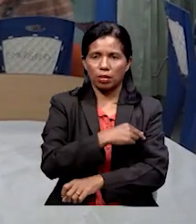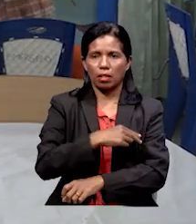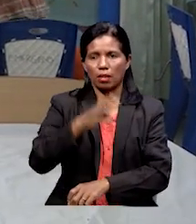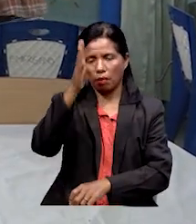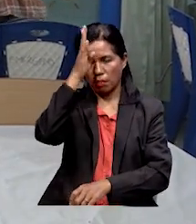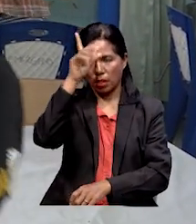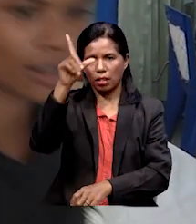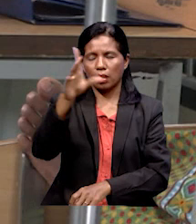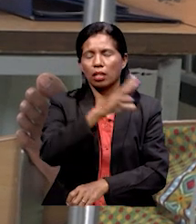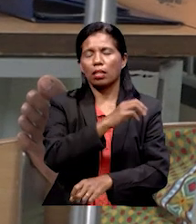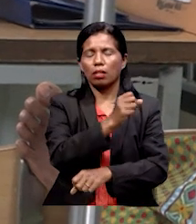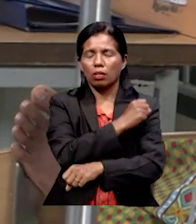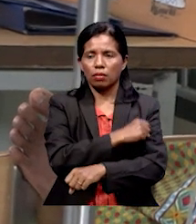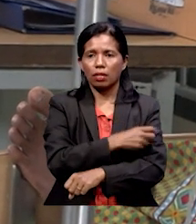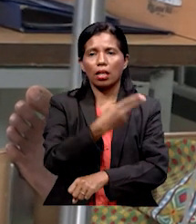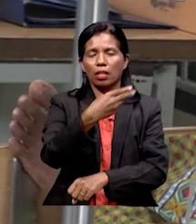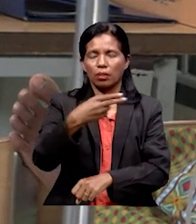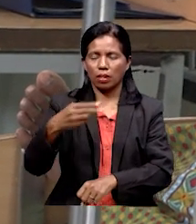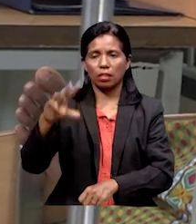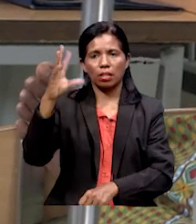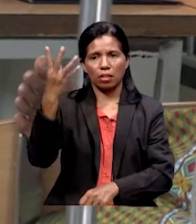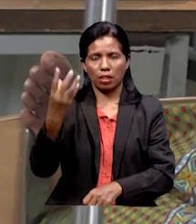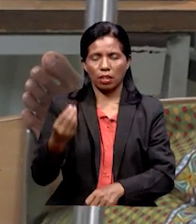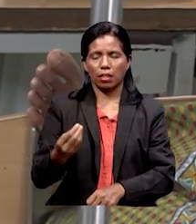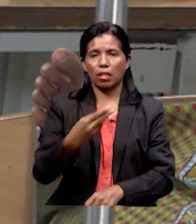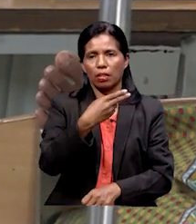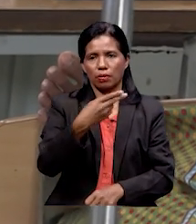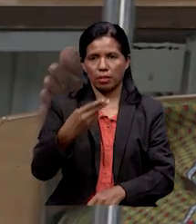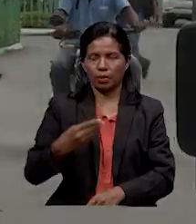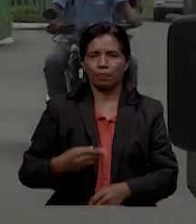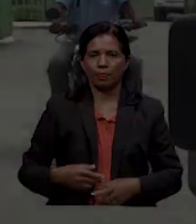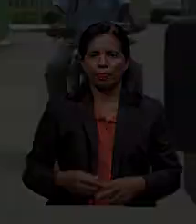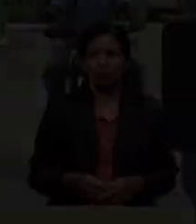Hospital Siloam Jakarta, Indonesia. Laura Xavier, Lamberto da Silva, Jemen.